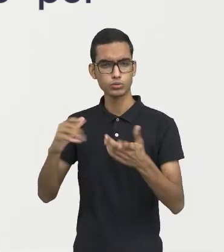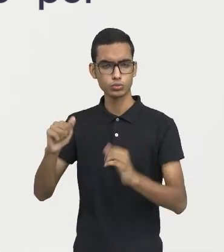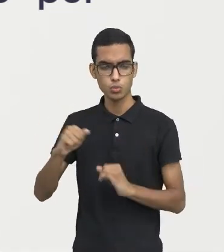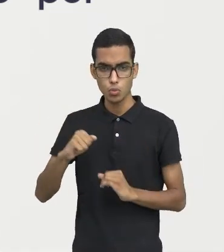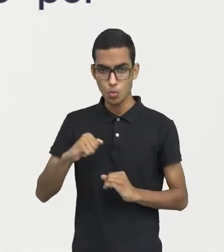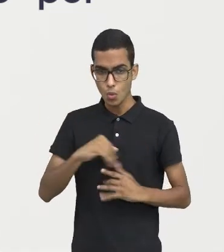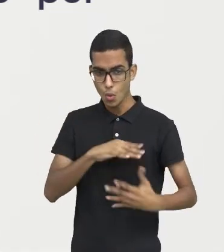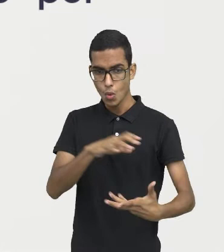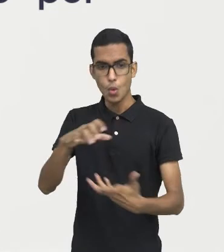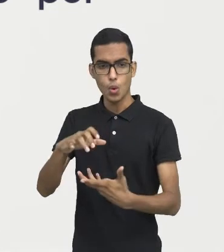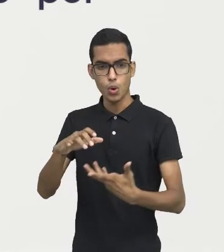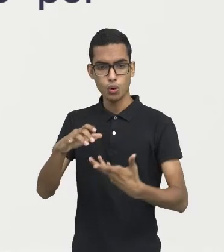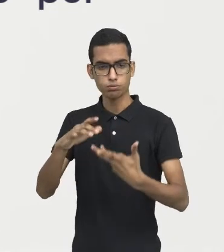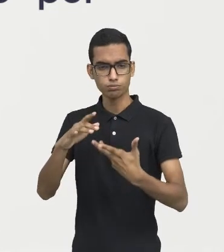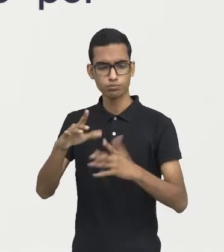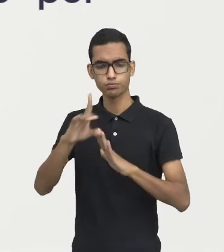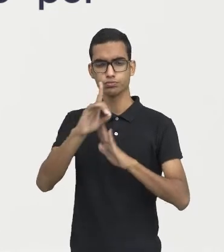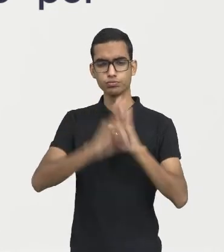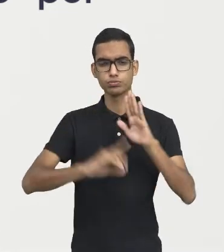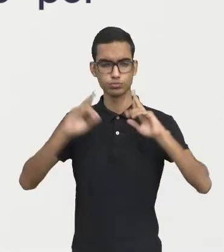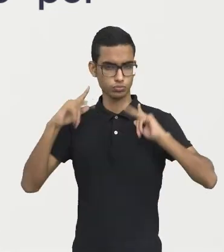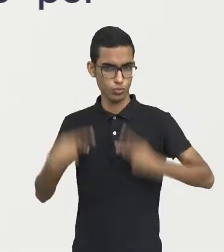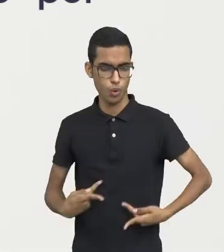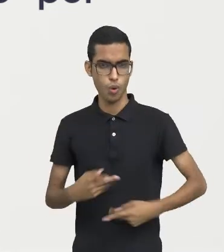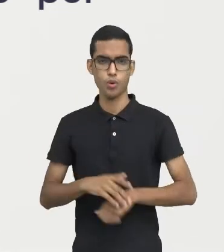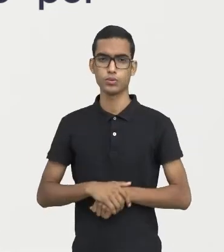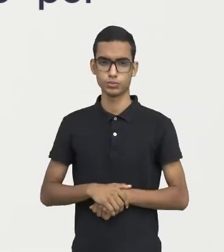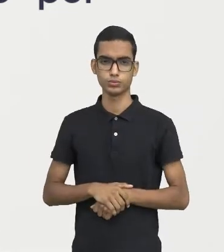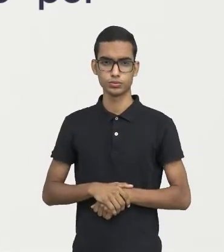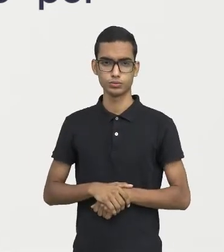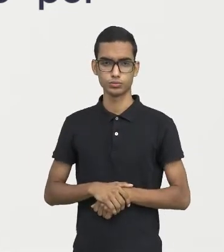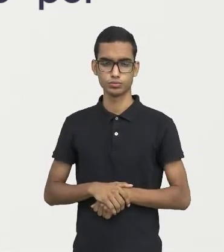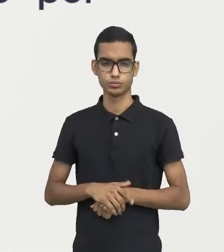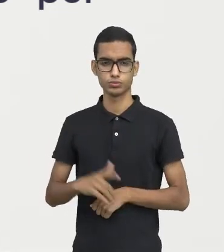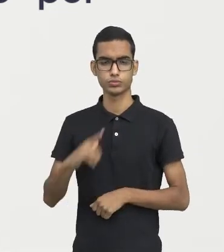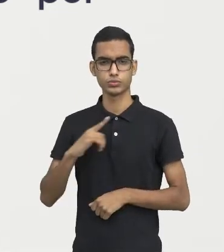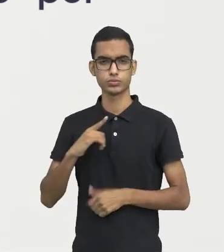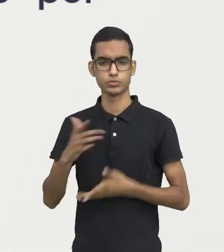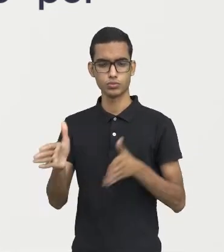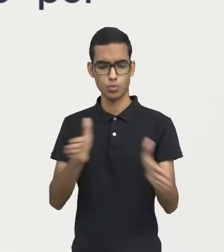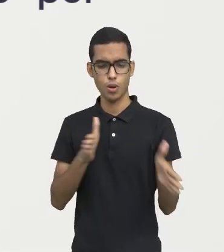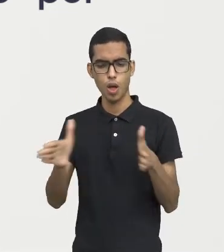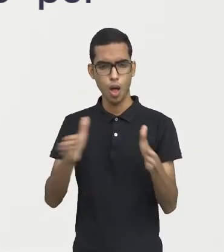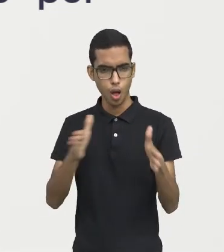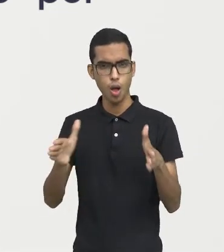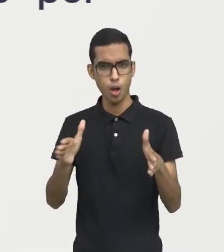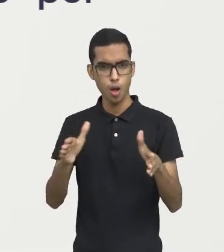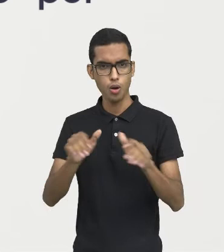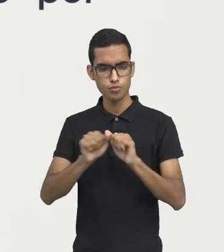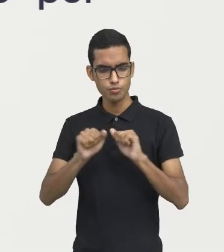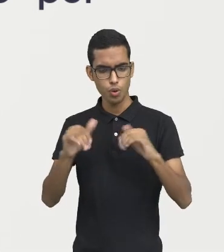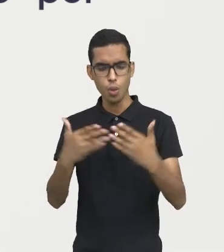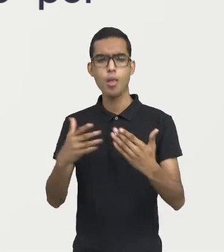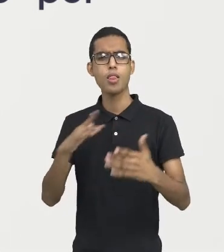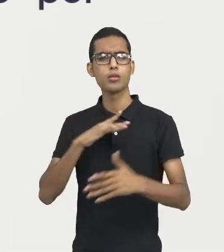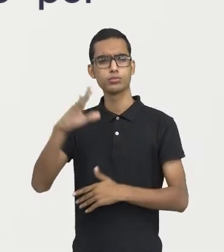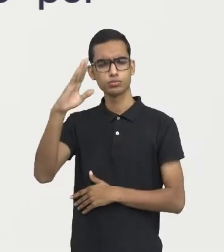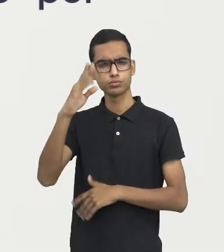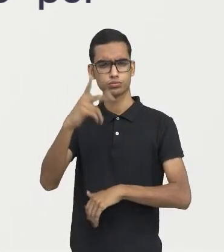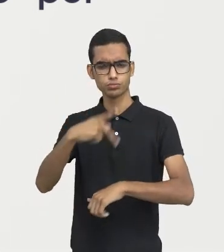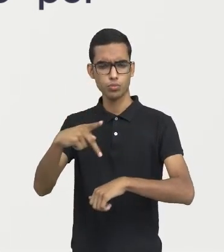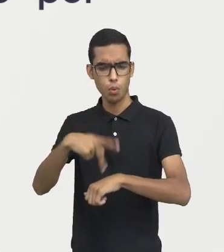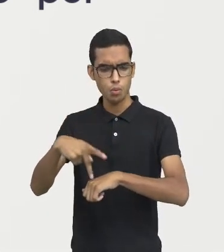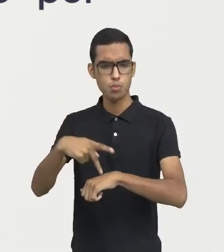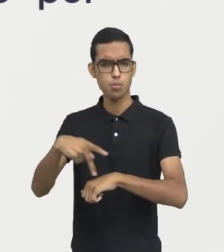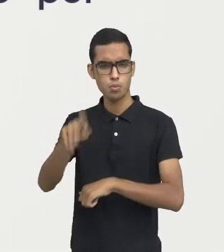sendo promulgada durante um período aí da Assembleia Nacional, onde seria promulgada, onde o